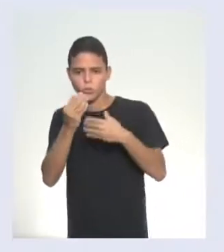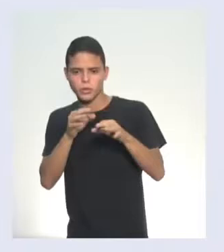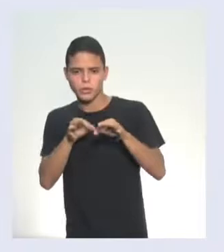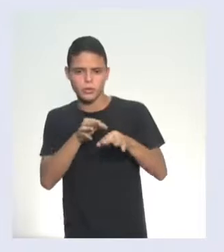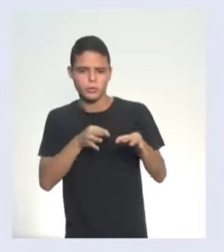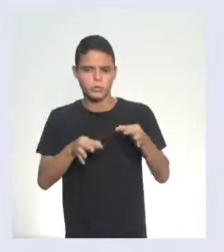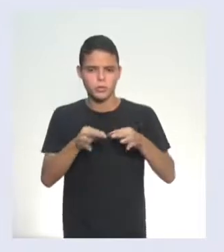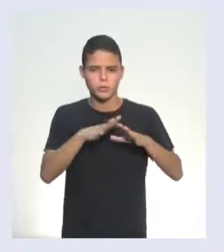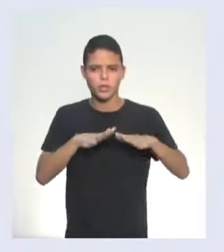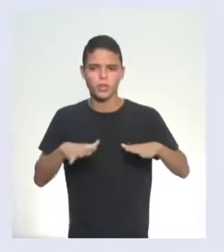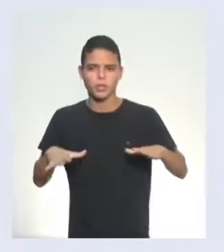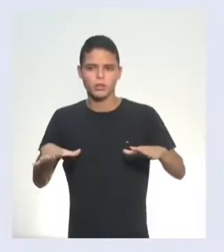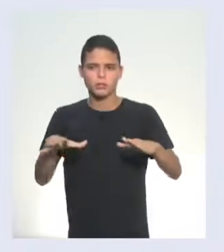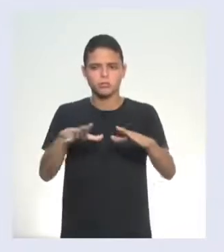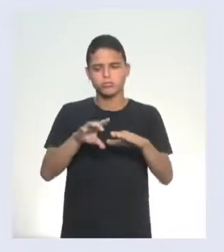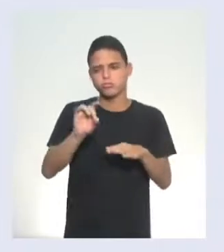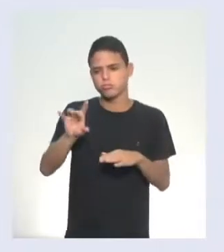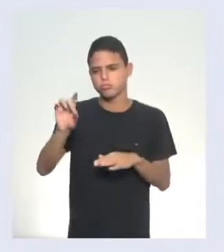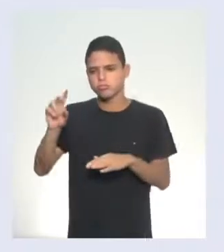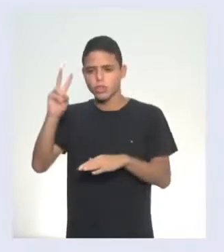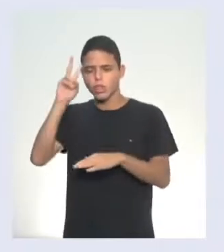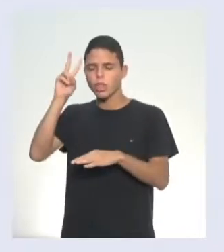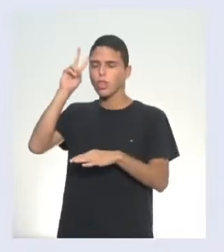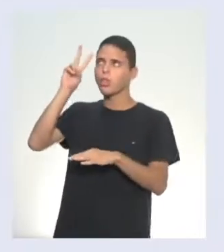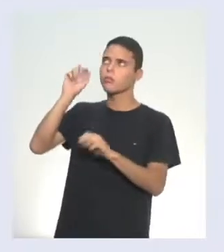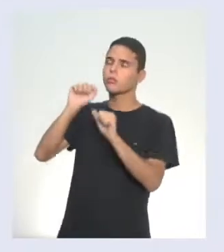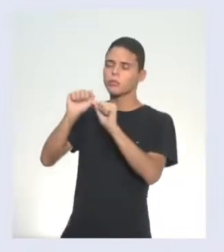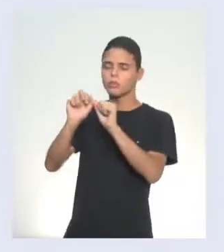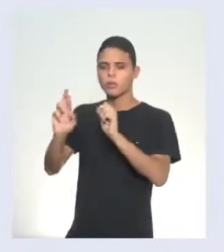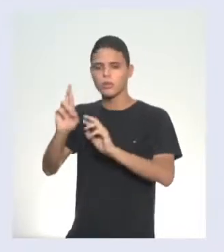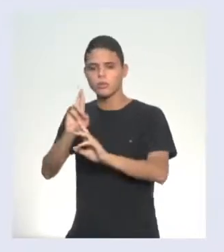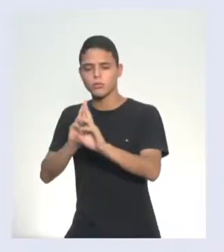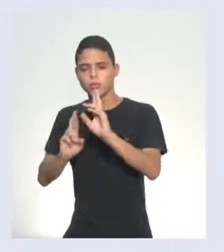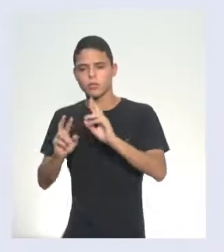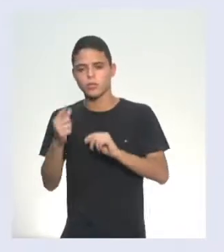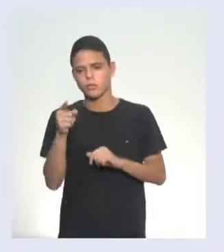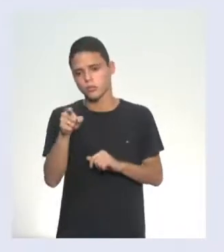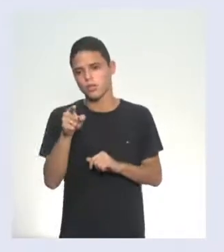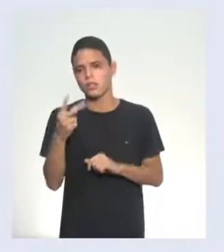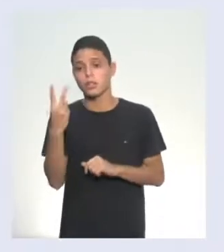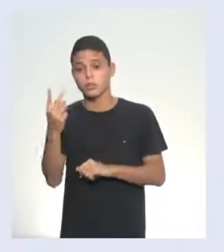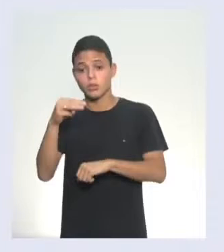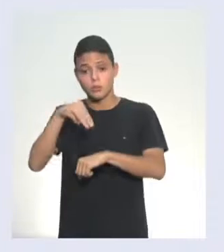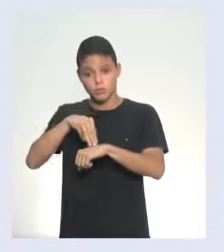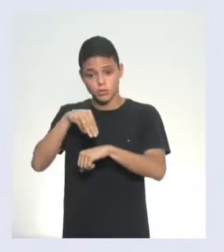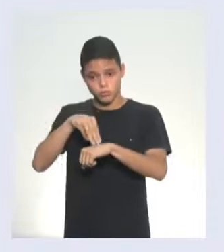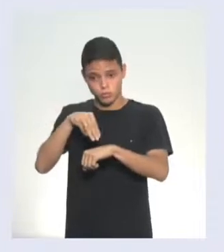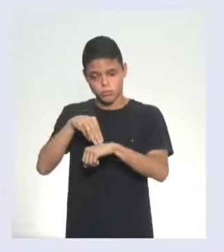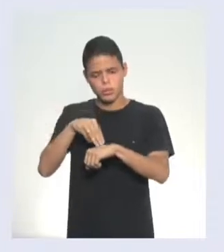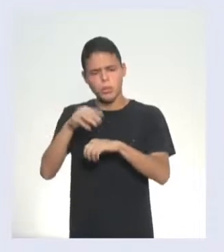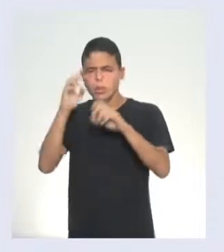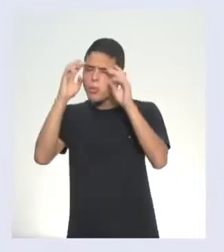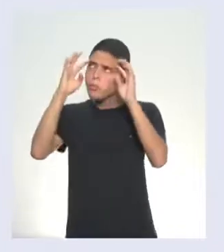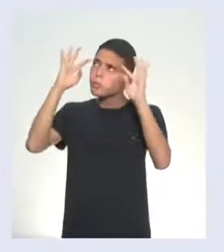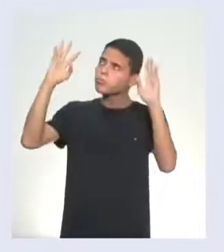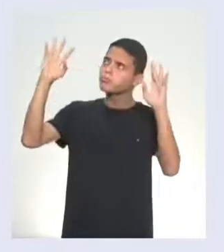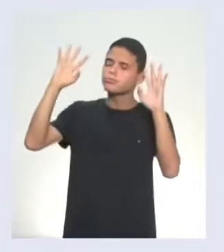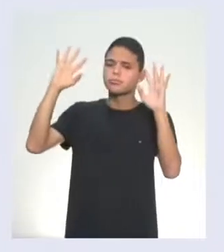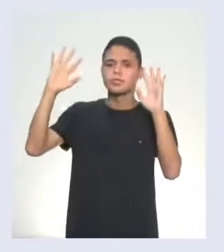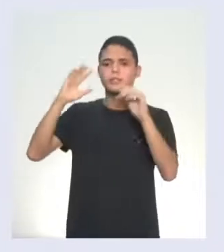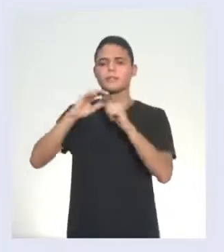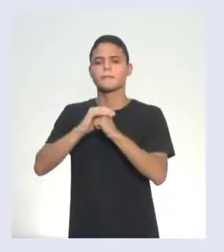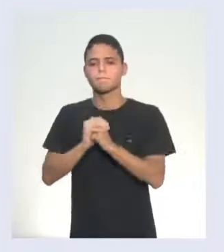acessórios, tudo que você se lembrar é válido, tá bom? Você vai ter 2 minutinhos para a gente retomar isso, e quando a